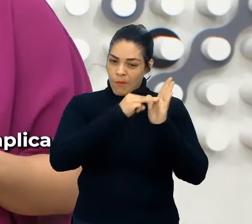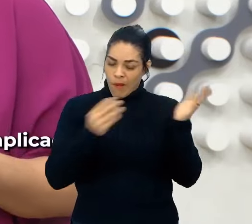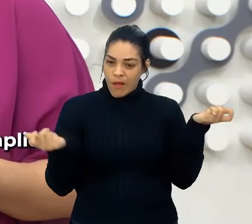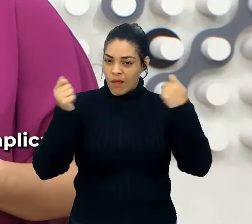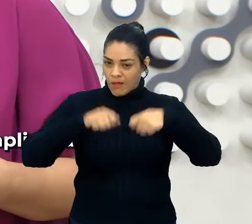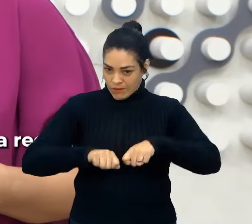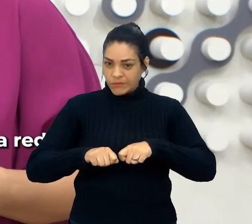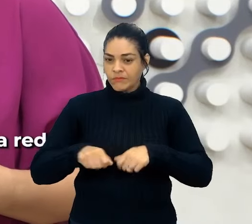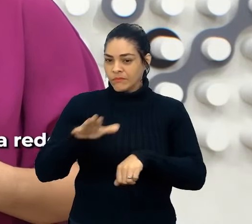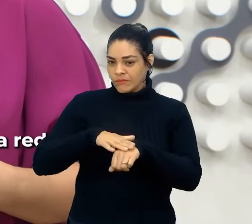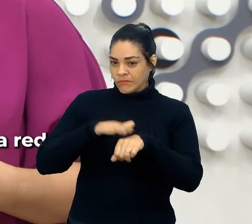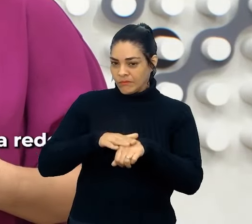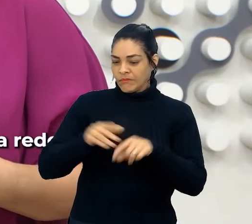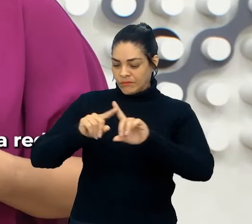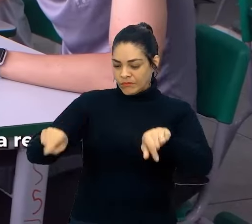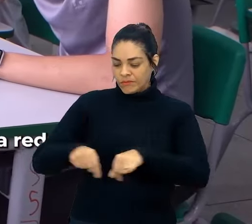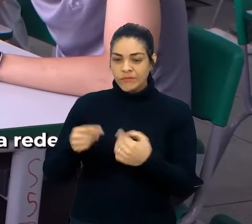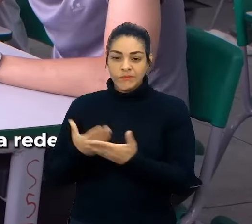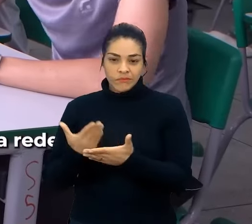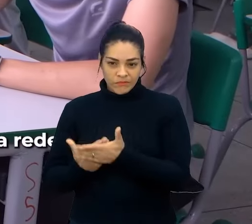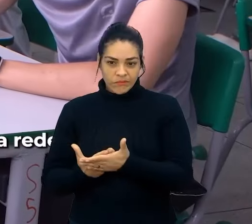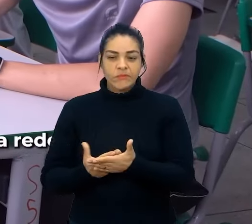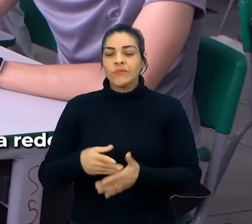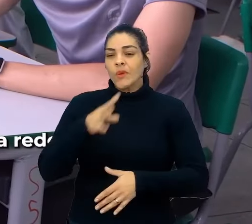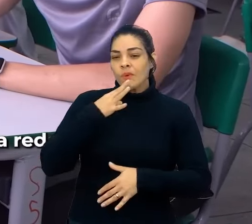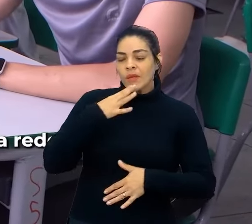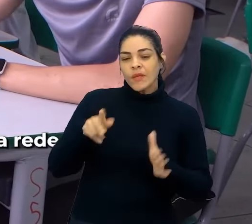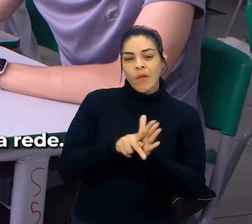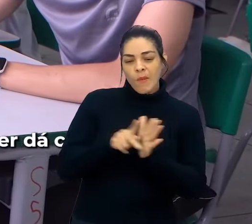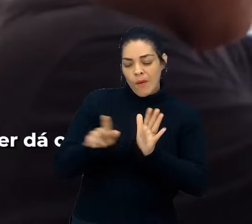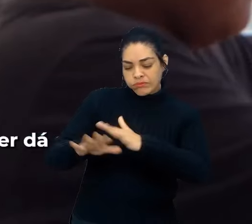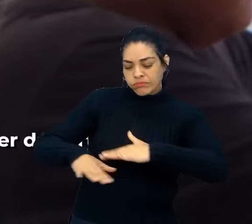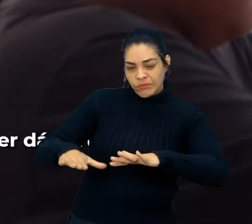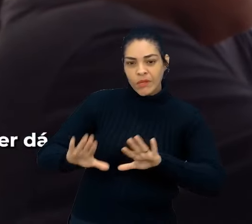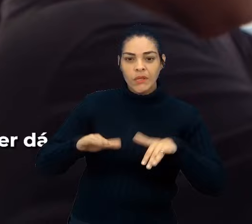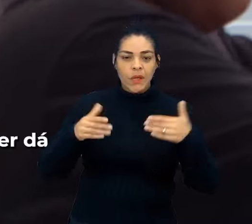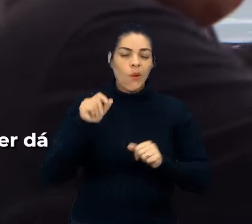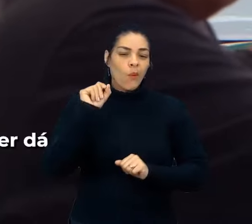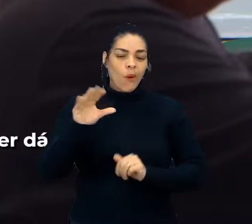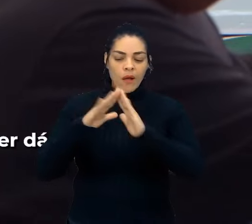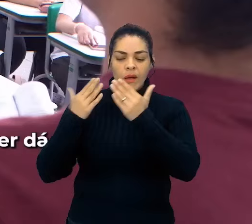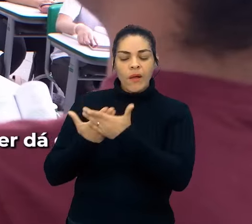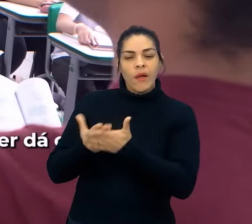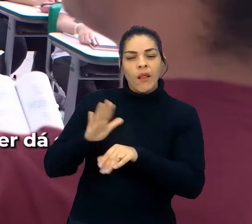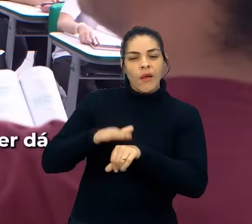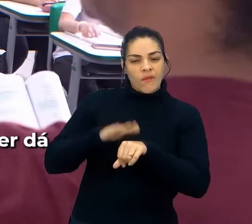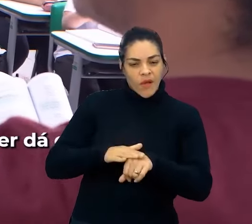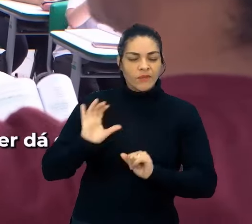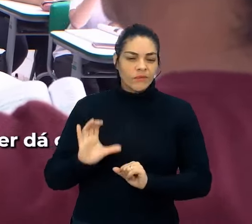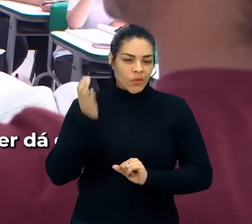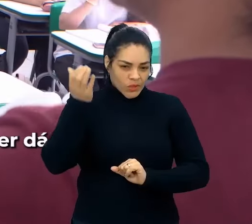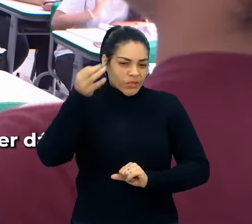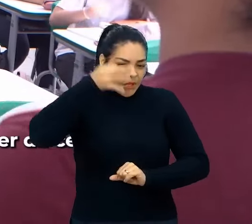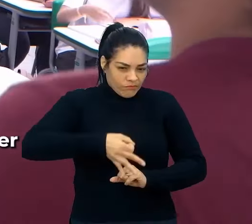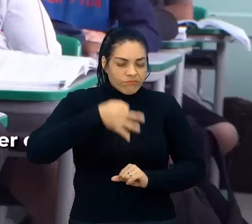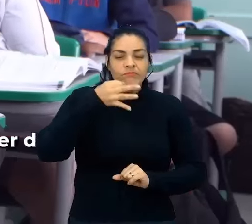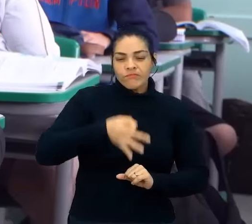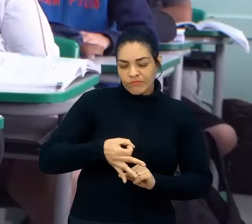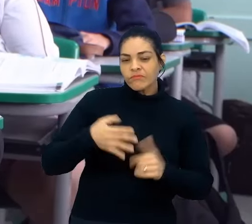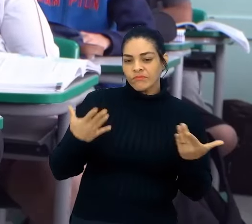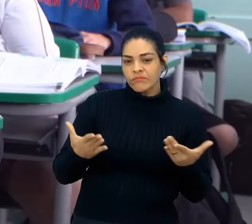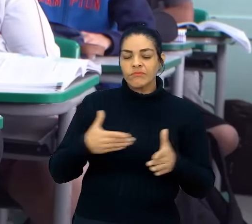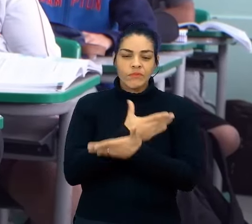para aplicação em sala de aula com conhecimento da própria rede. Então, o que a rede faz que super funciona, que super dá